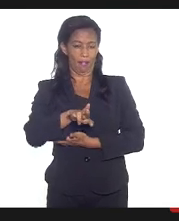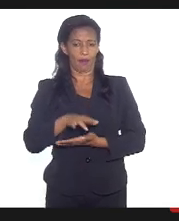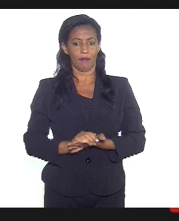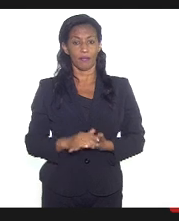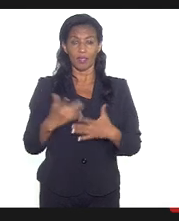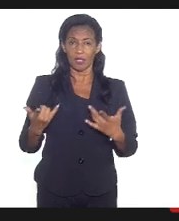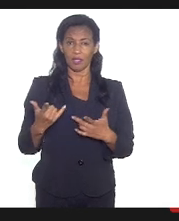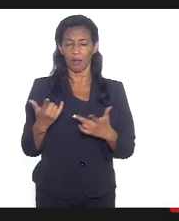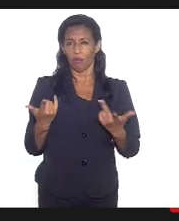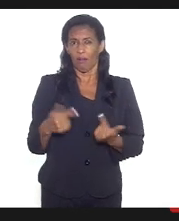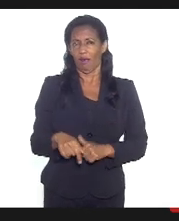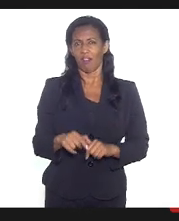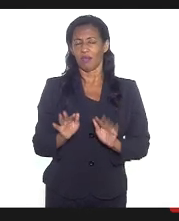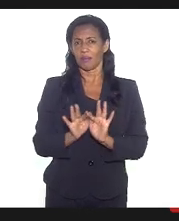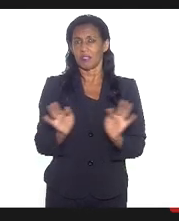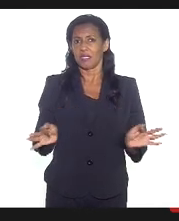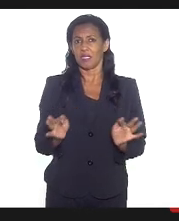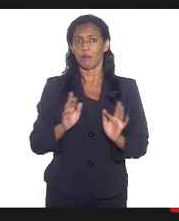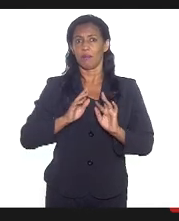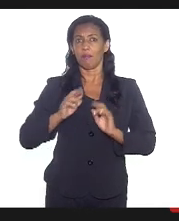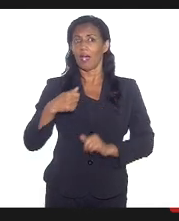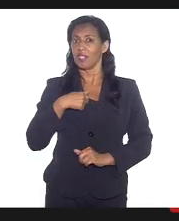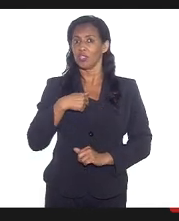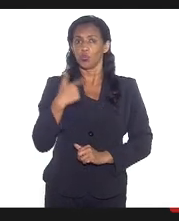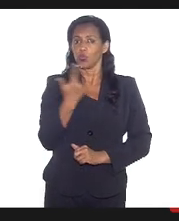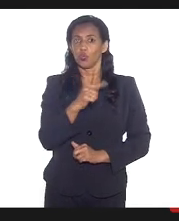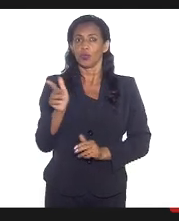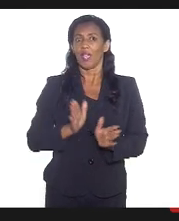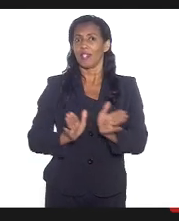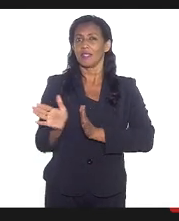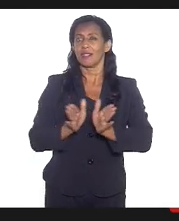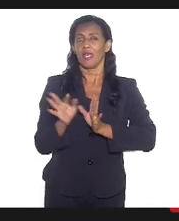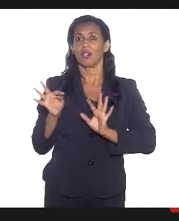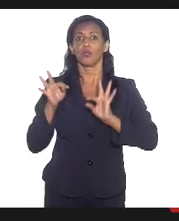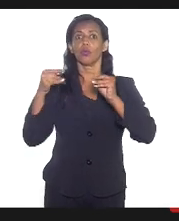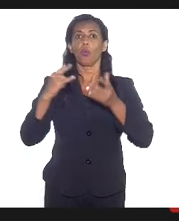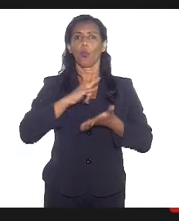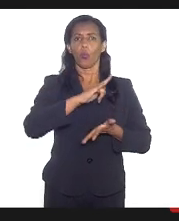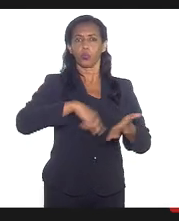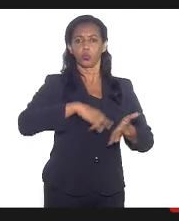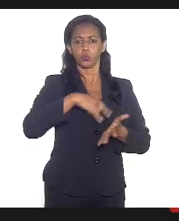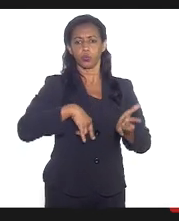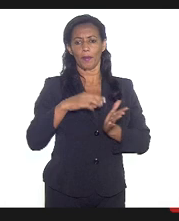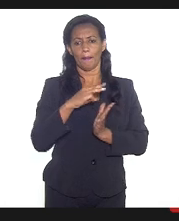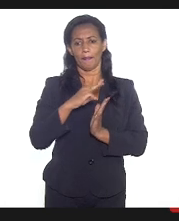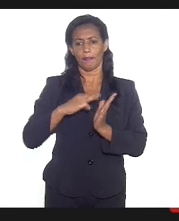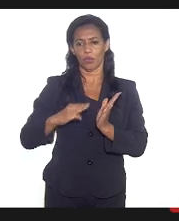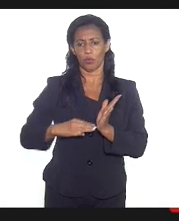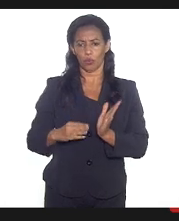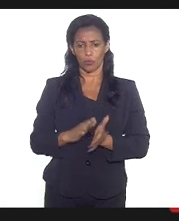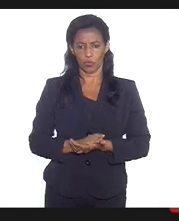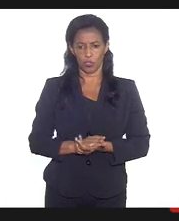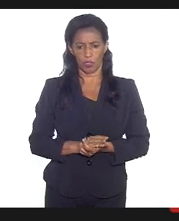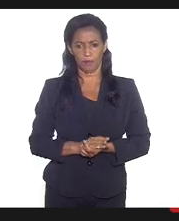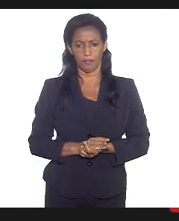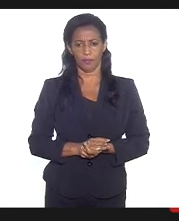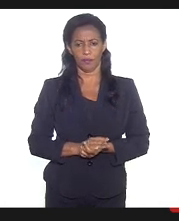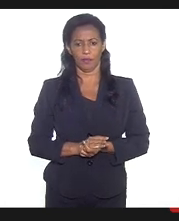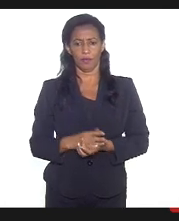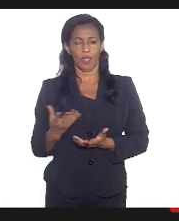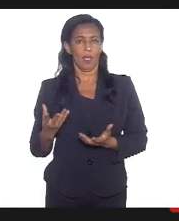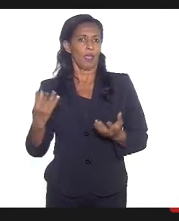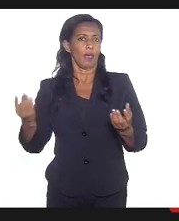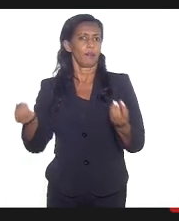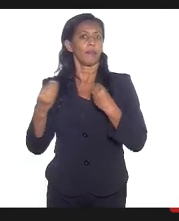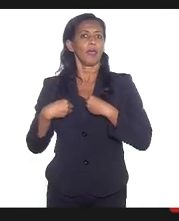Receita Federal, porém, nós não estamos tendo acesso a toda a documentação. Quando a gente pede, por exemplo, da metodologia do contrato de afretamento, me dá aqui, quem é o